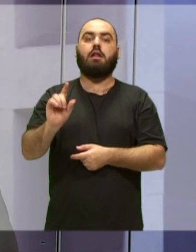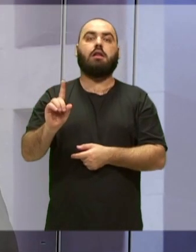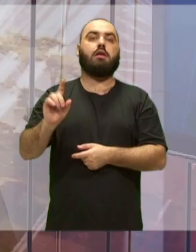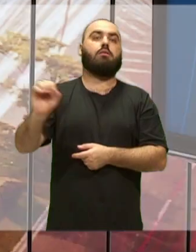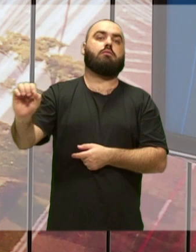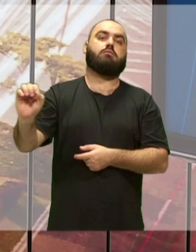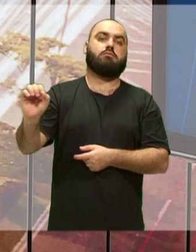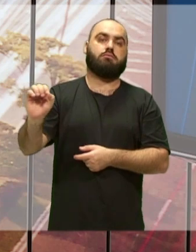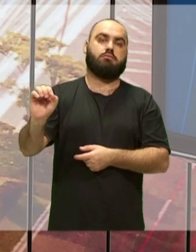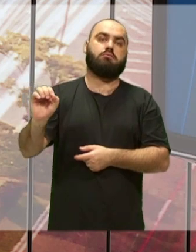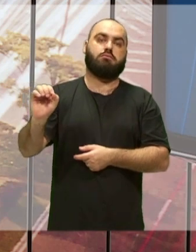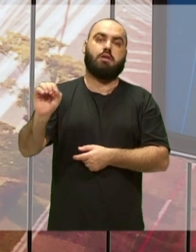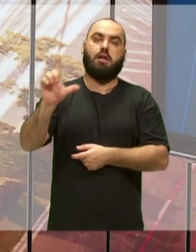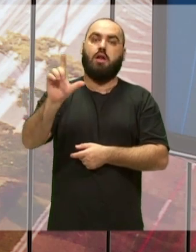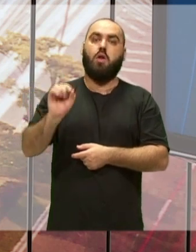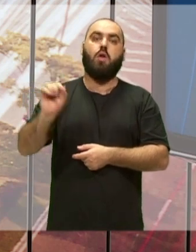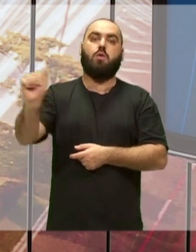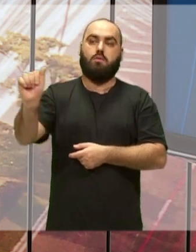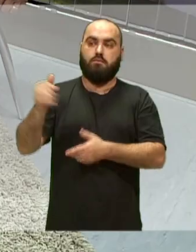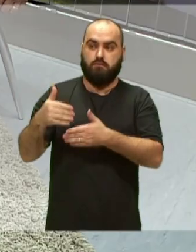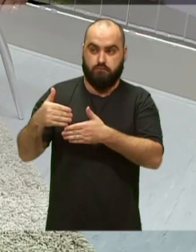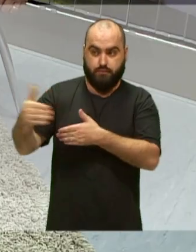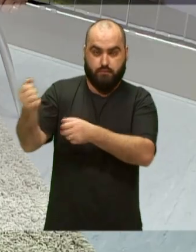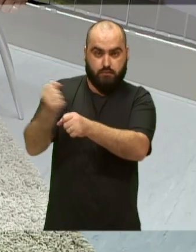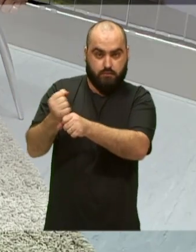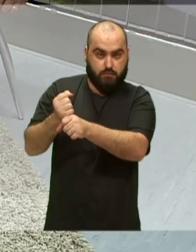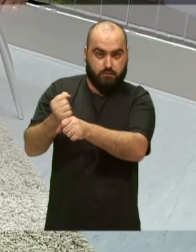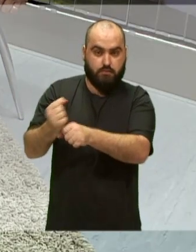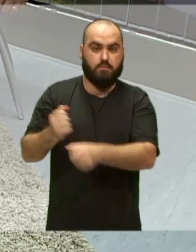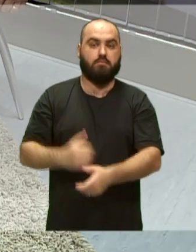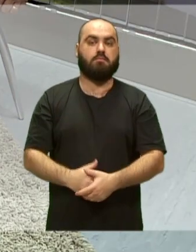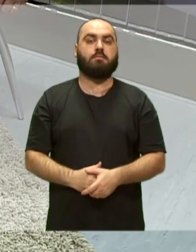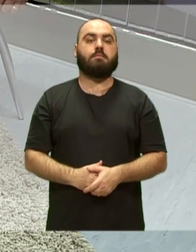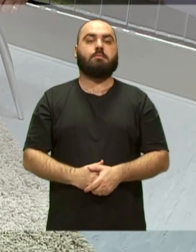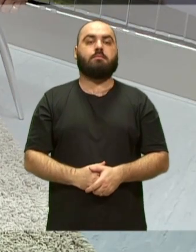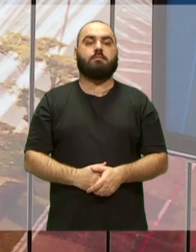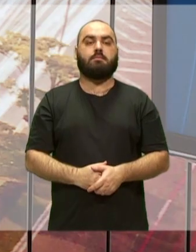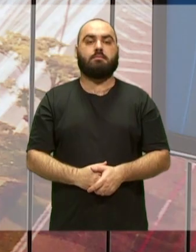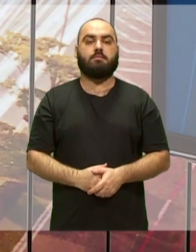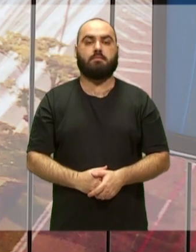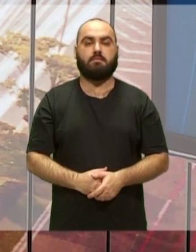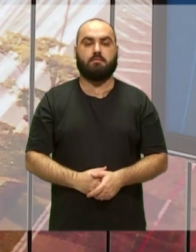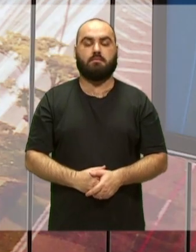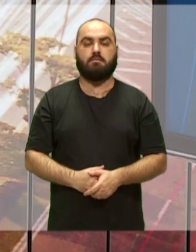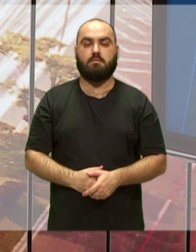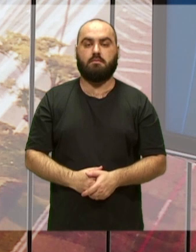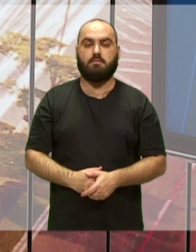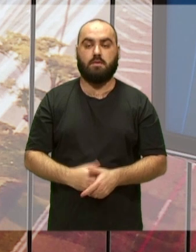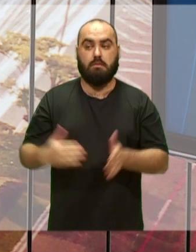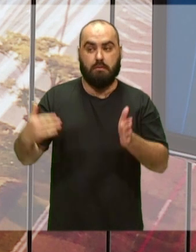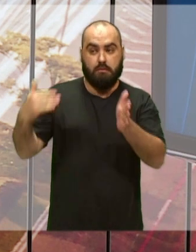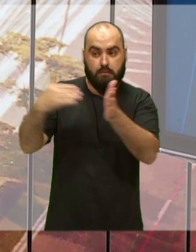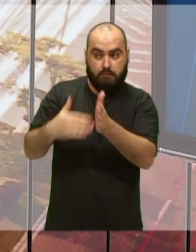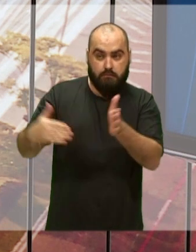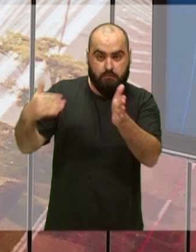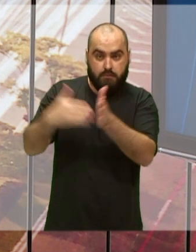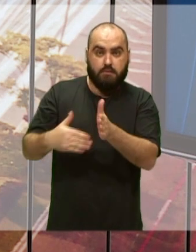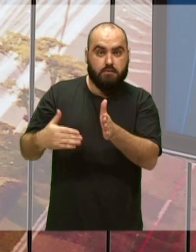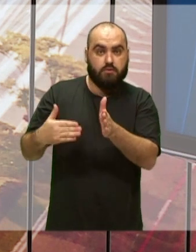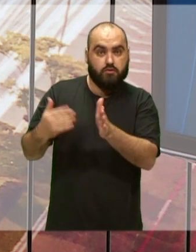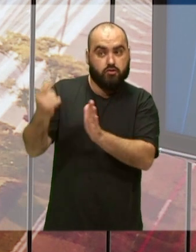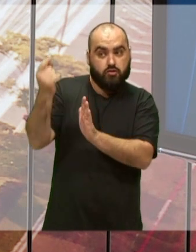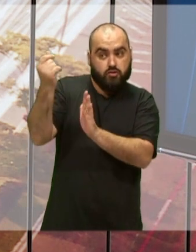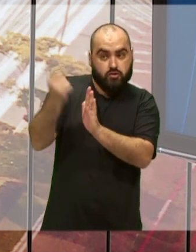deverá vir nas próximas semanas para a câmara ou seja o o limite de de